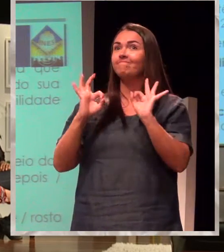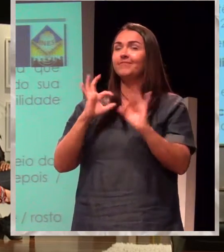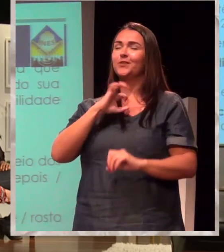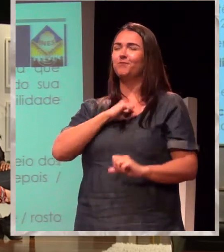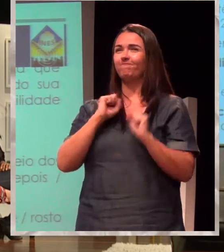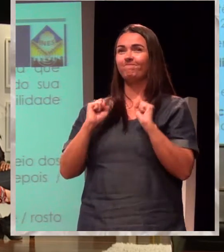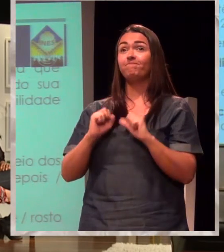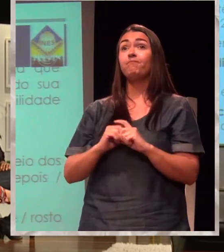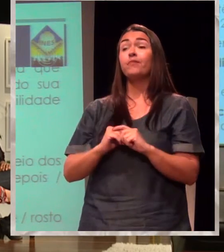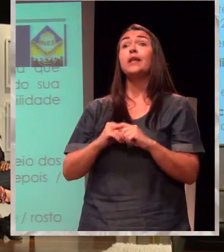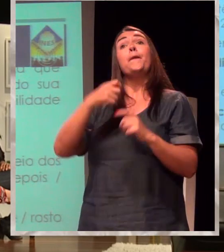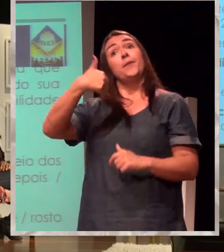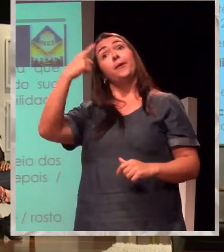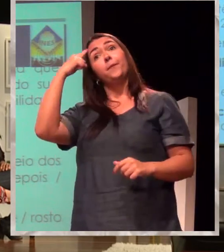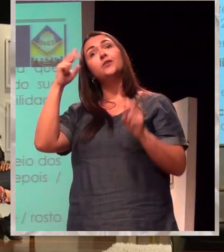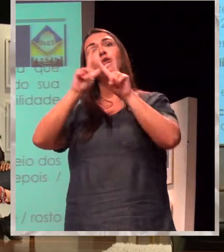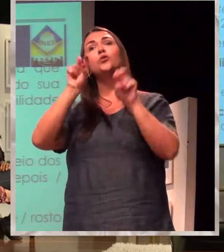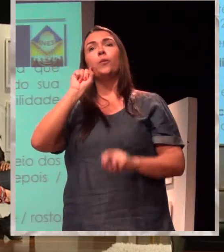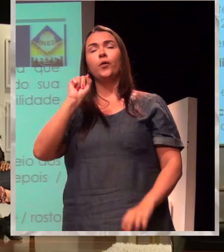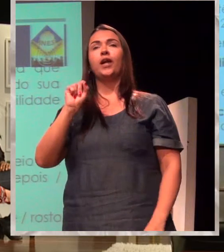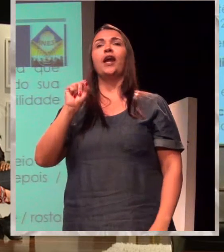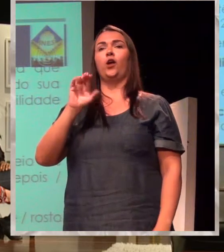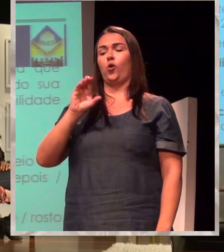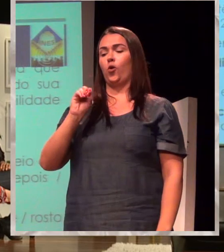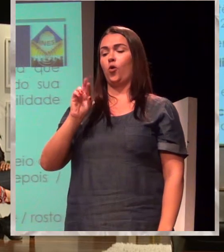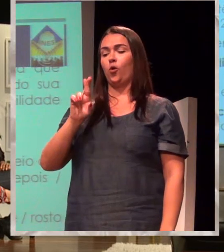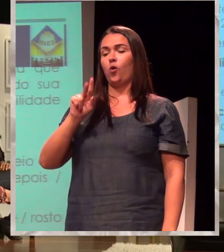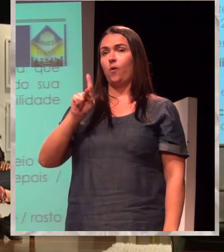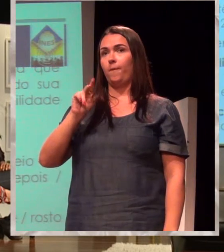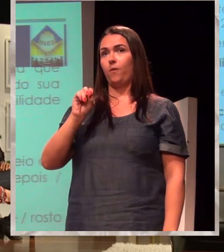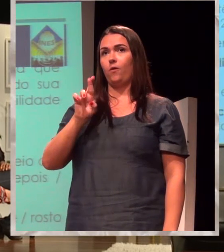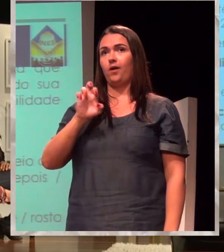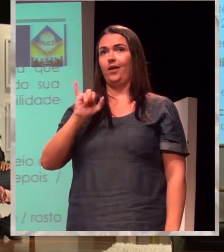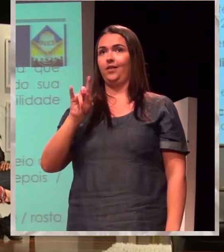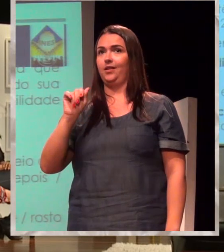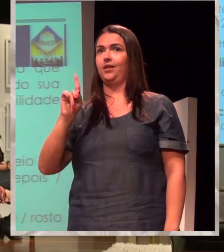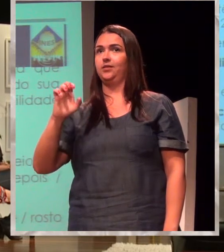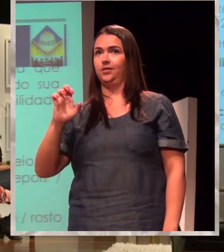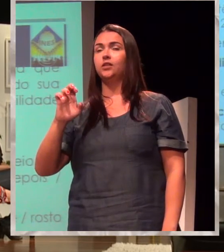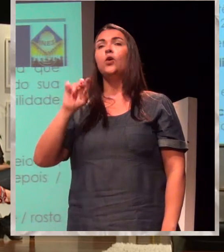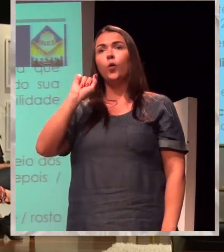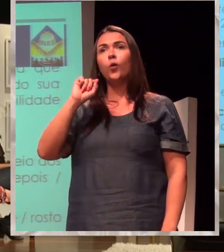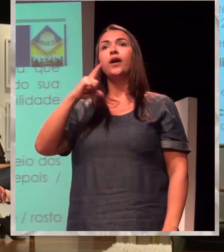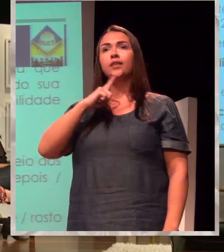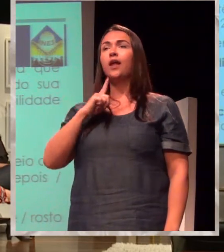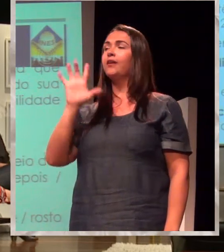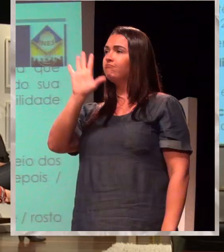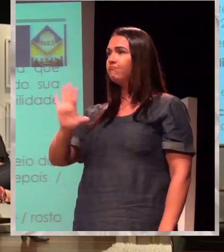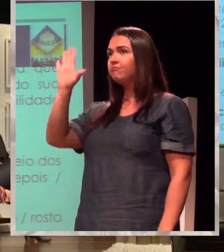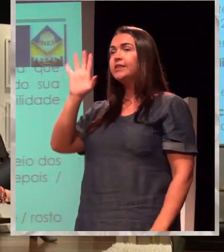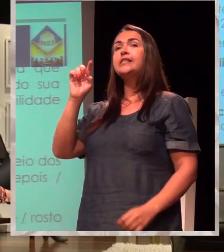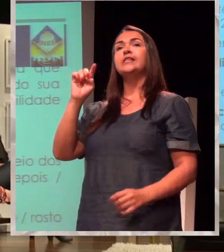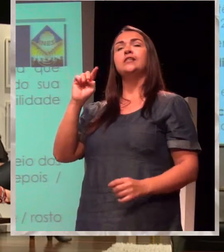primeiro se pensou na corporeidade, analisar a materialidade linguística que significa por meio de gestos